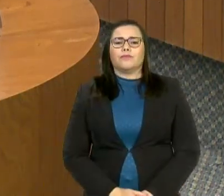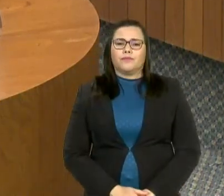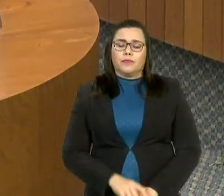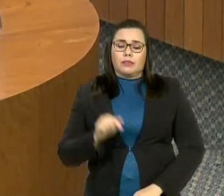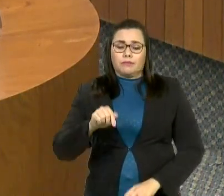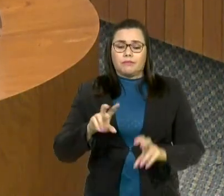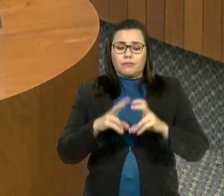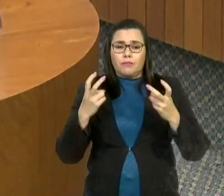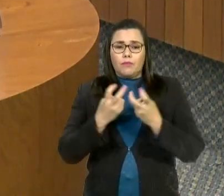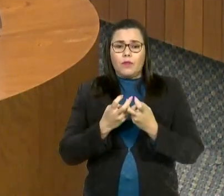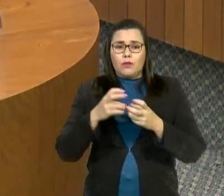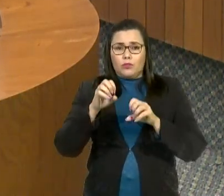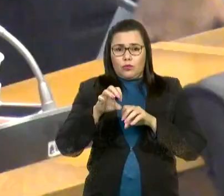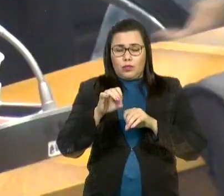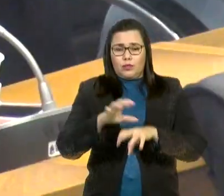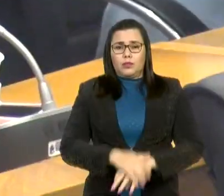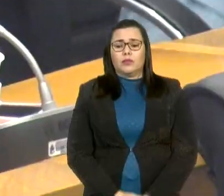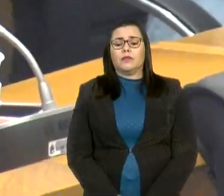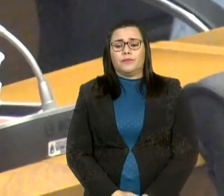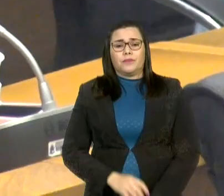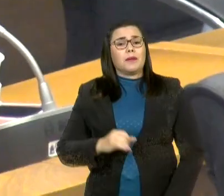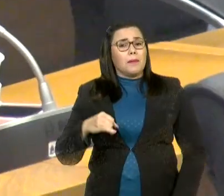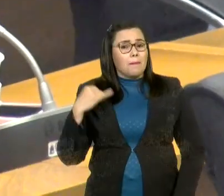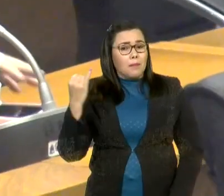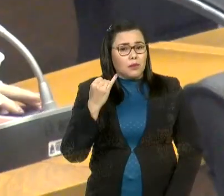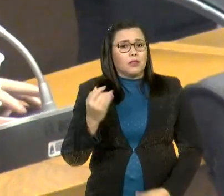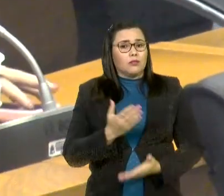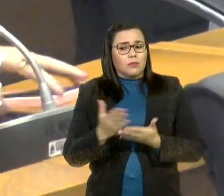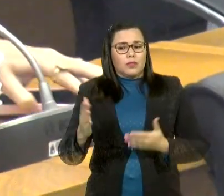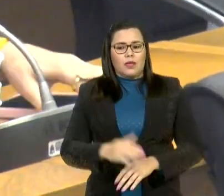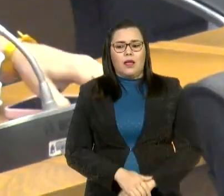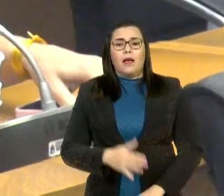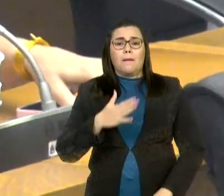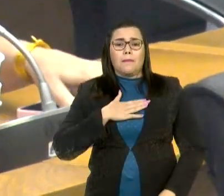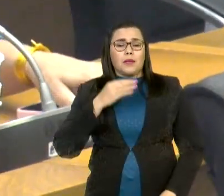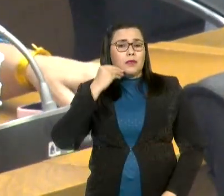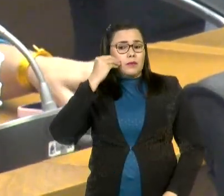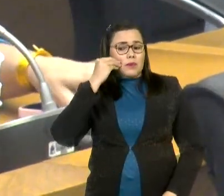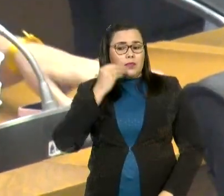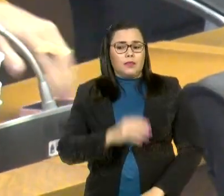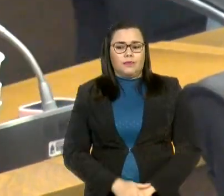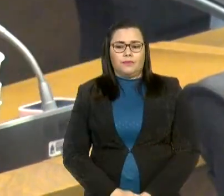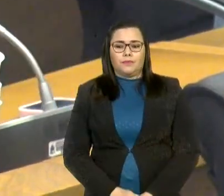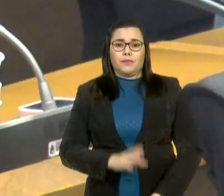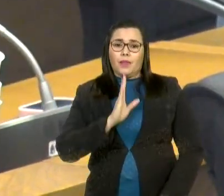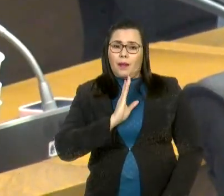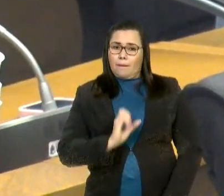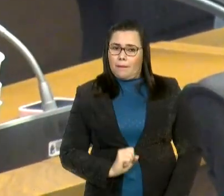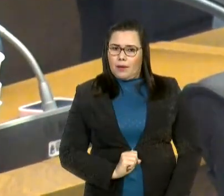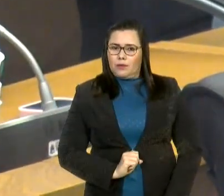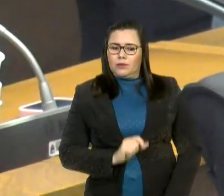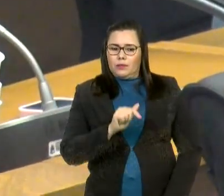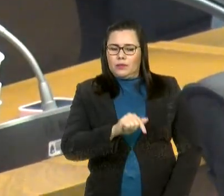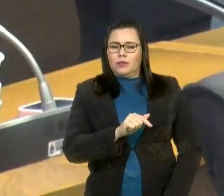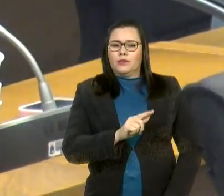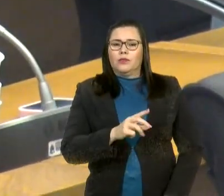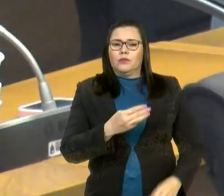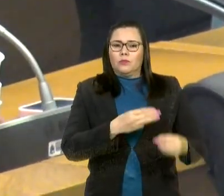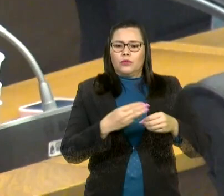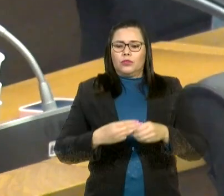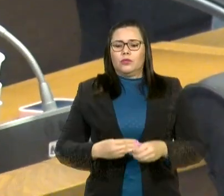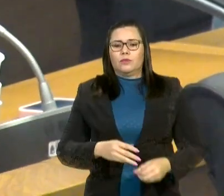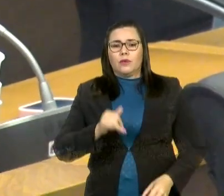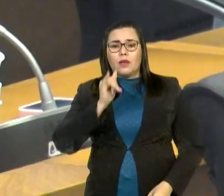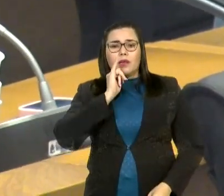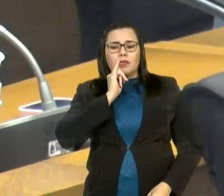comissão. Mas queria dizer para você também que, pela experiência no município de Balsas, lá, por exemplo, a gente tinha